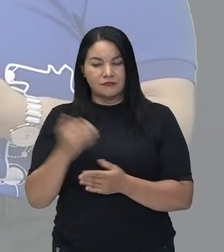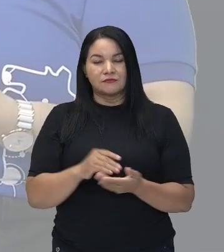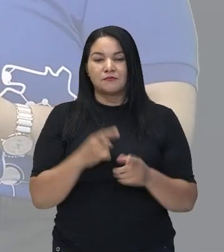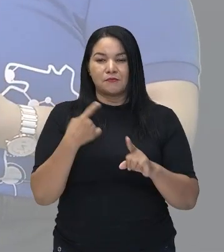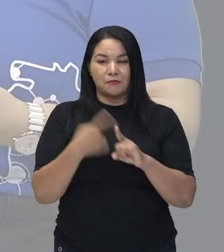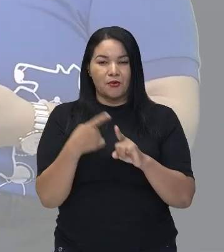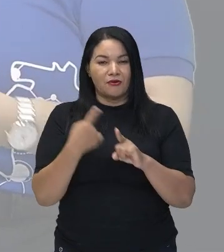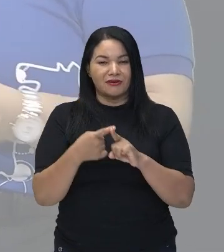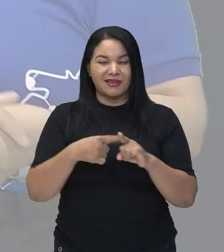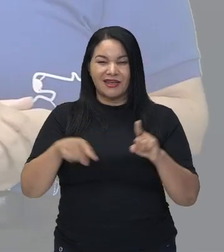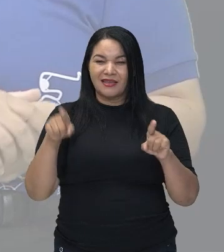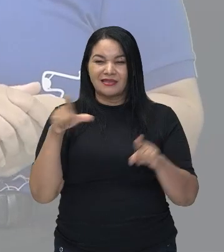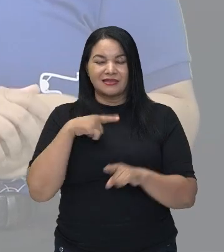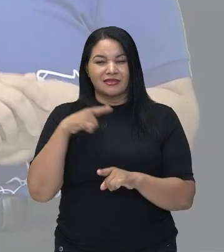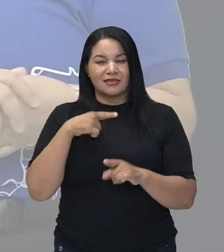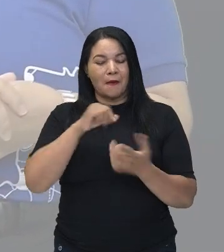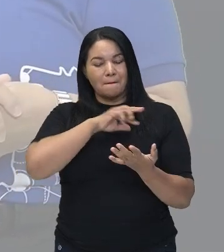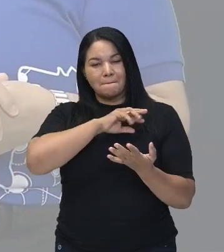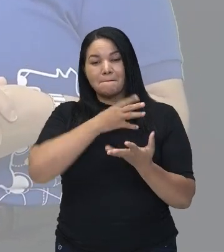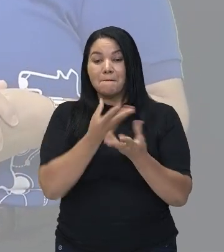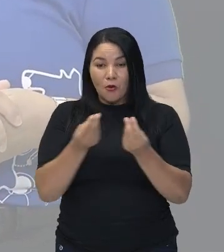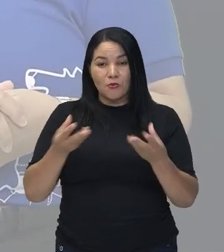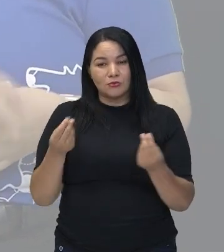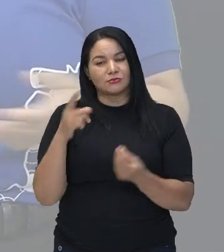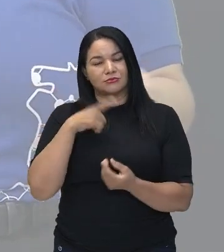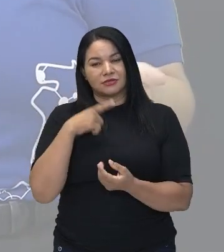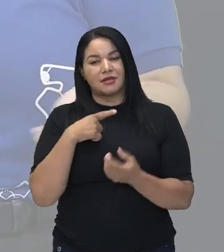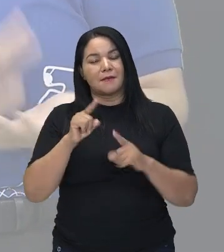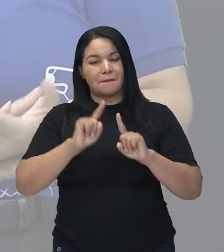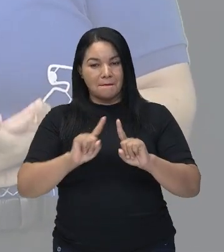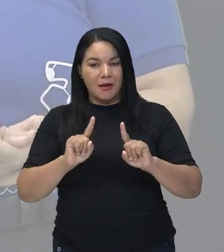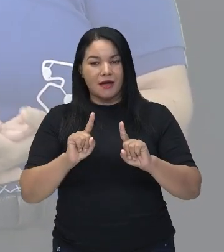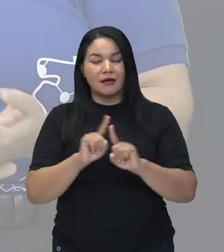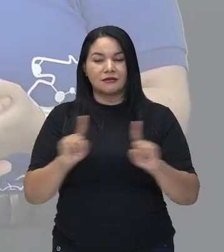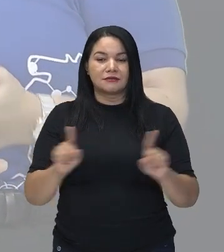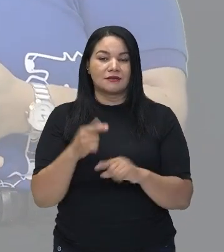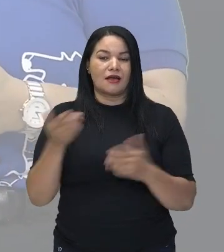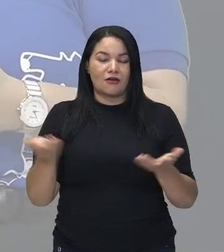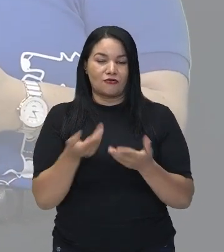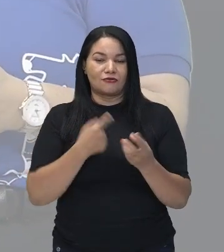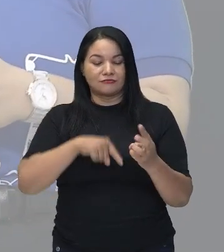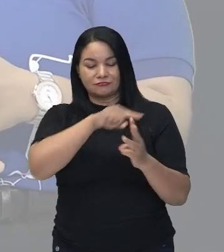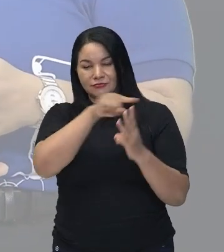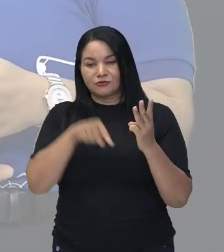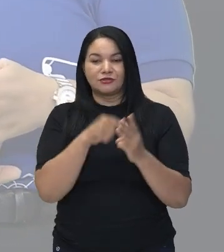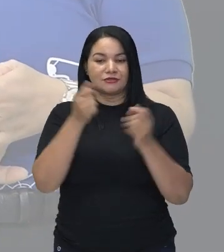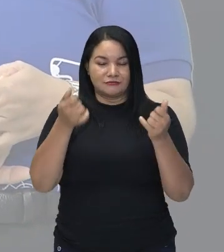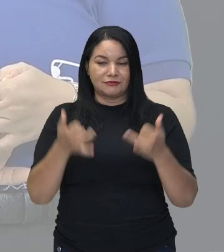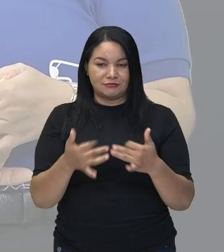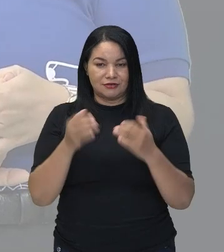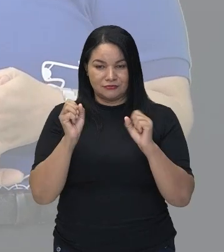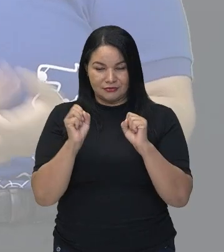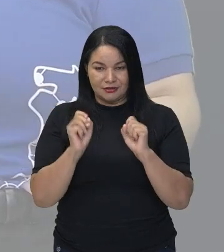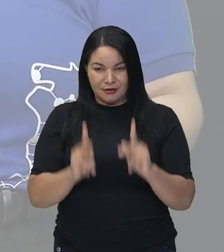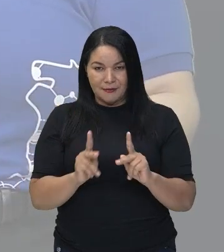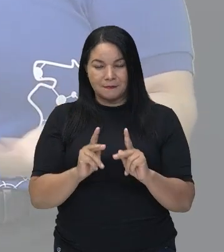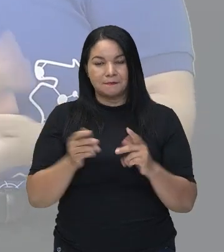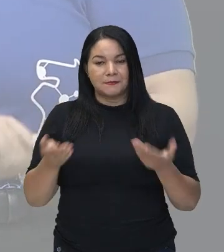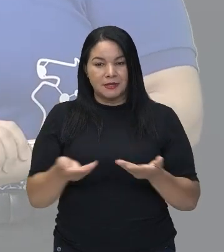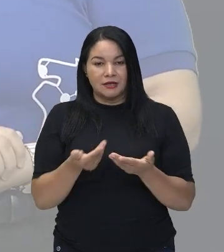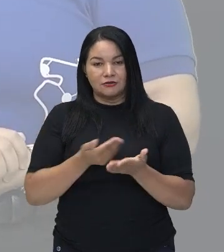heterônimos. Aqui vamos focalizar estes 3, tá? E aí, então, agora sim, começando nossa abordagem